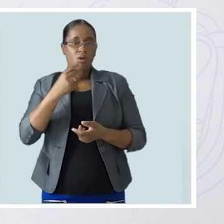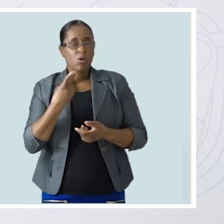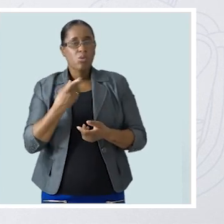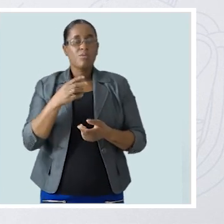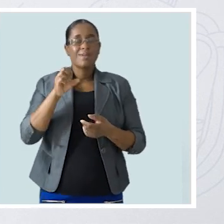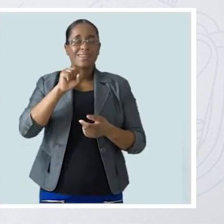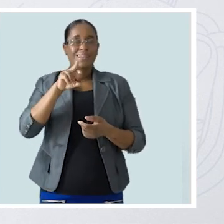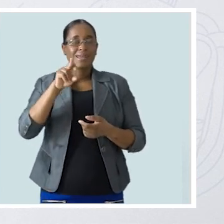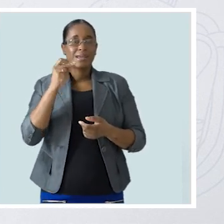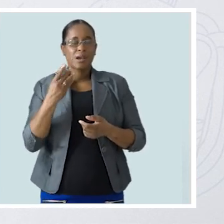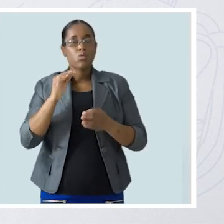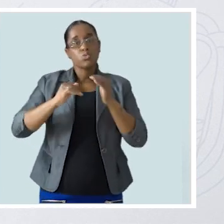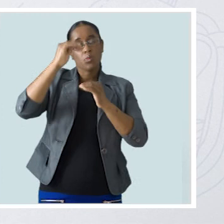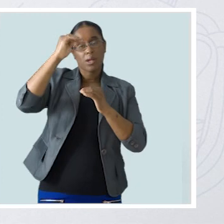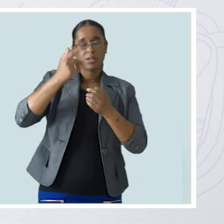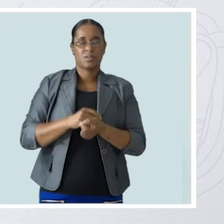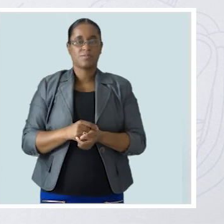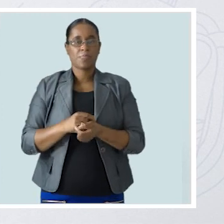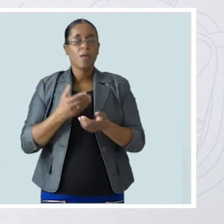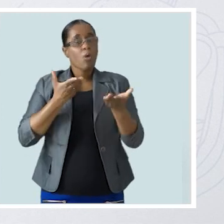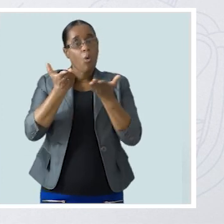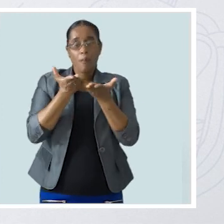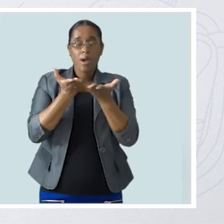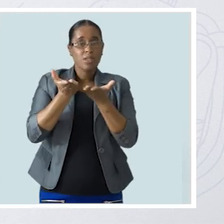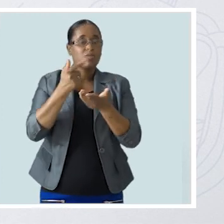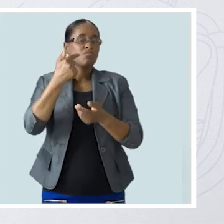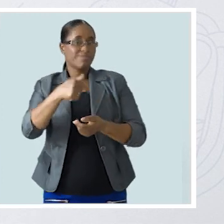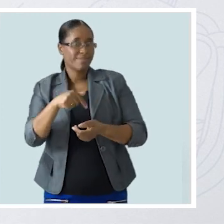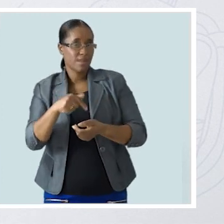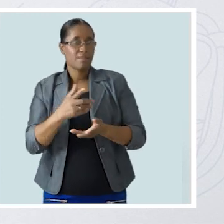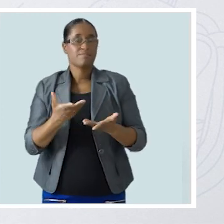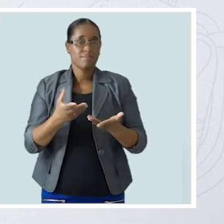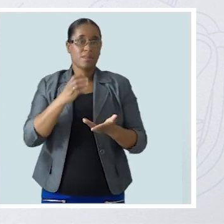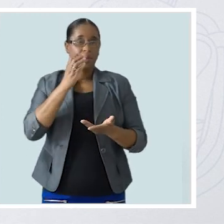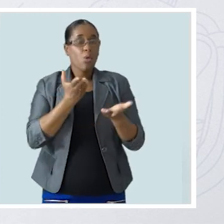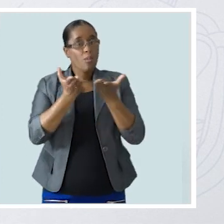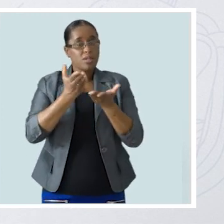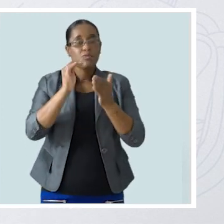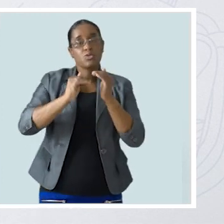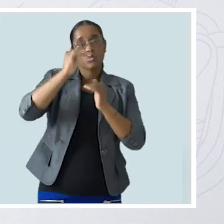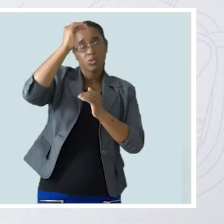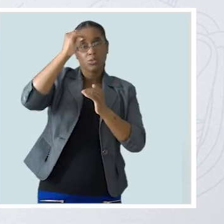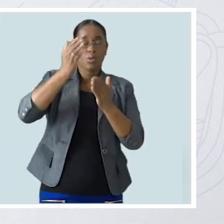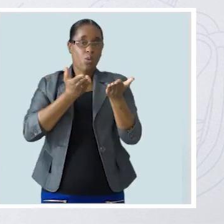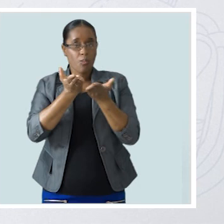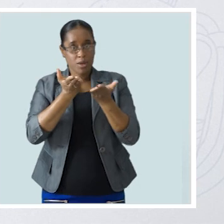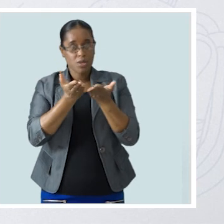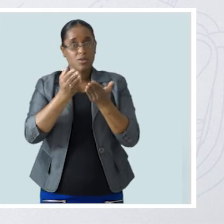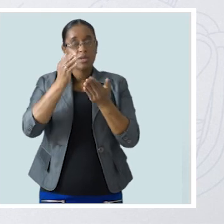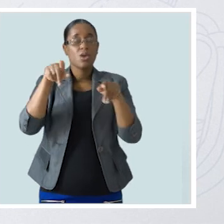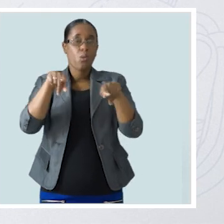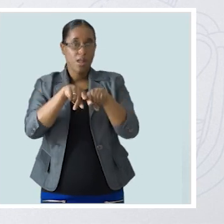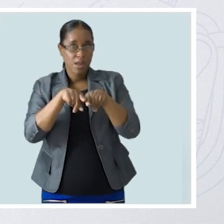superlativo. No comparativo temos comparativo de superioridade, comparativo